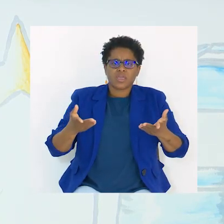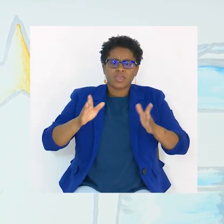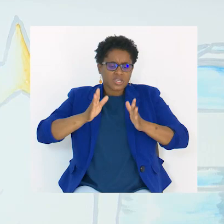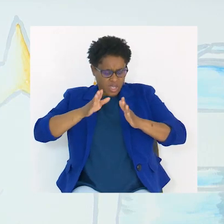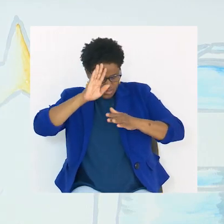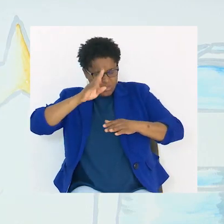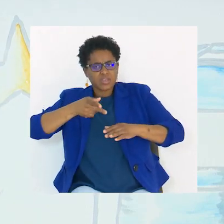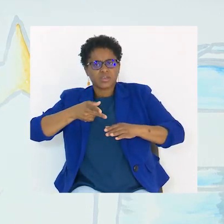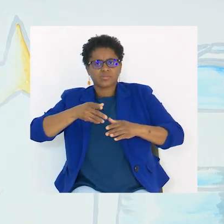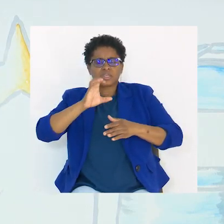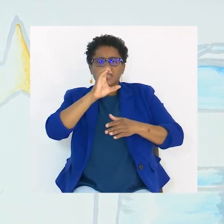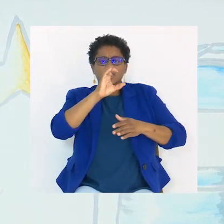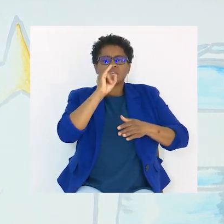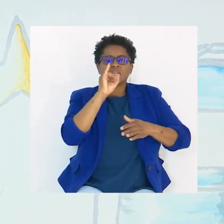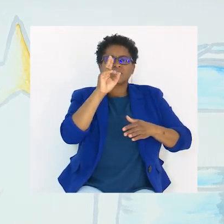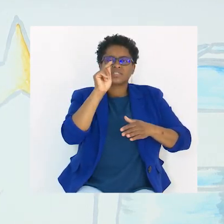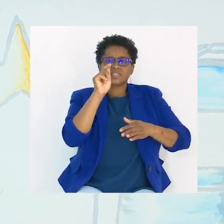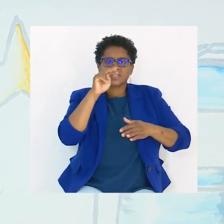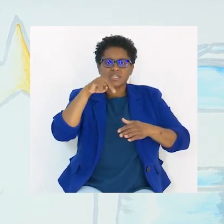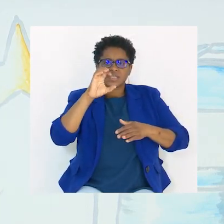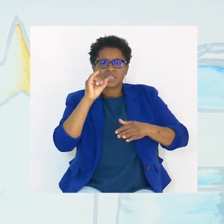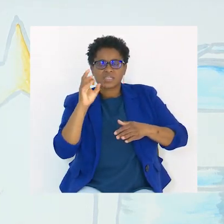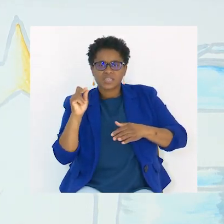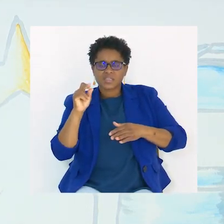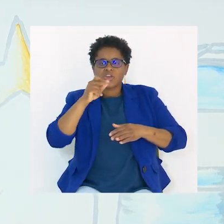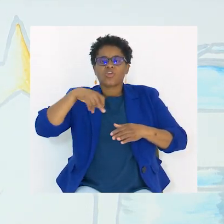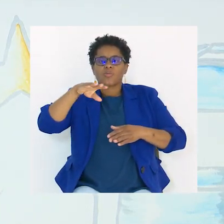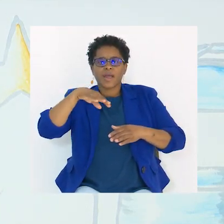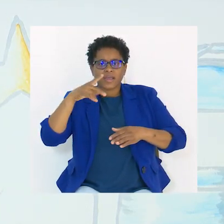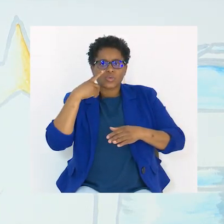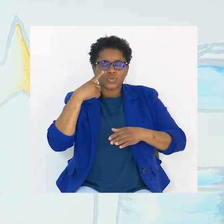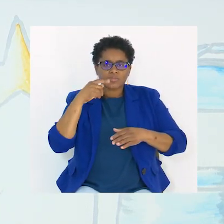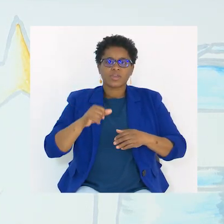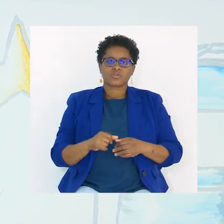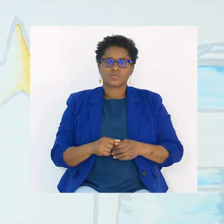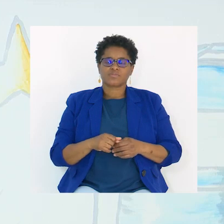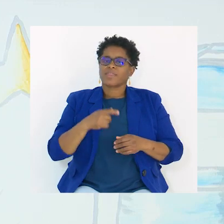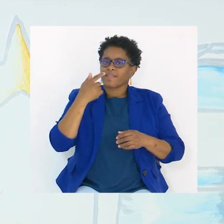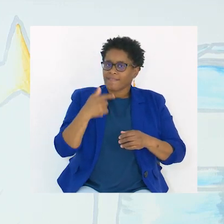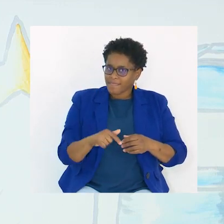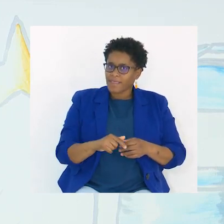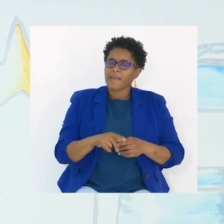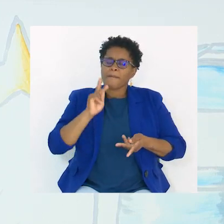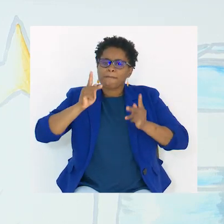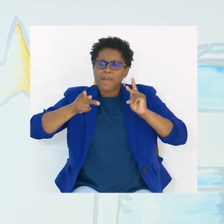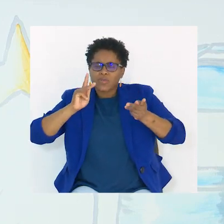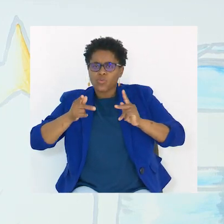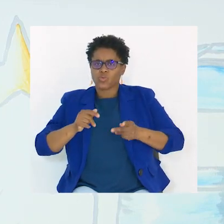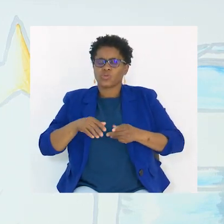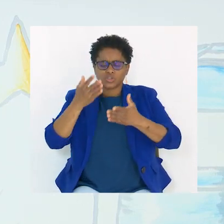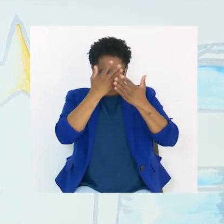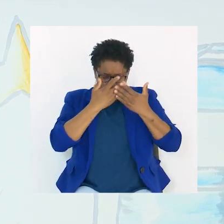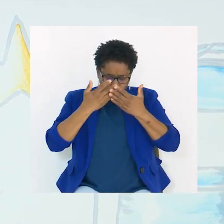sabemos que a ciência, tanto em área de conhecimento, que tem um método